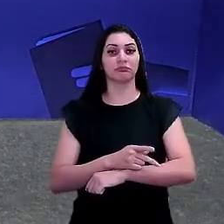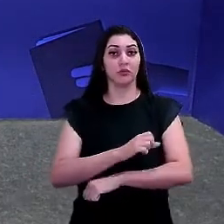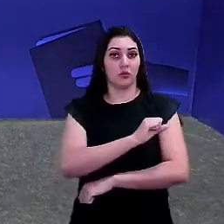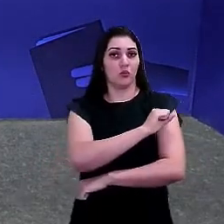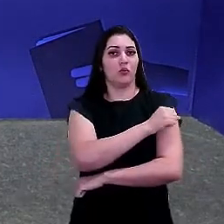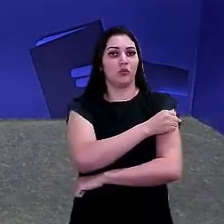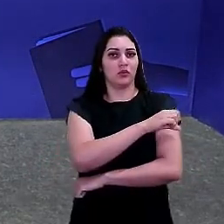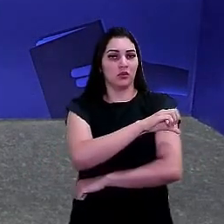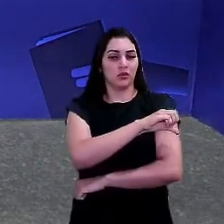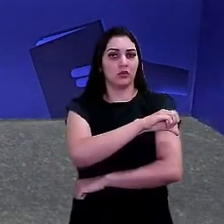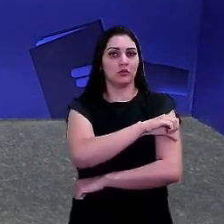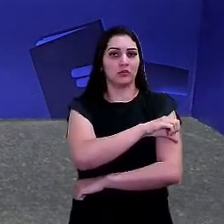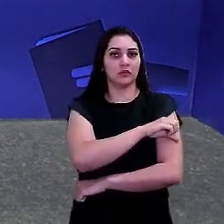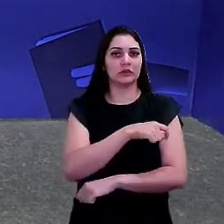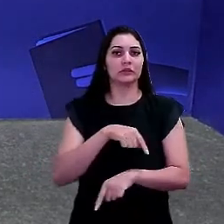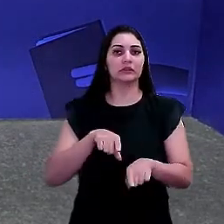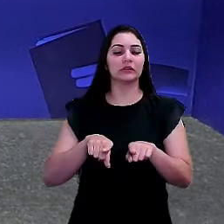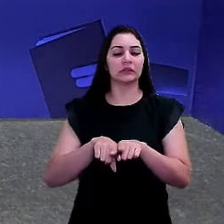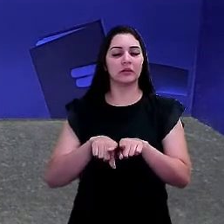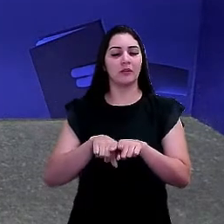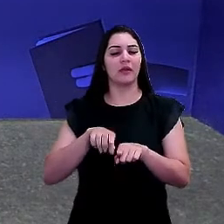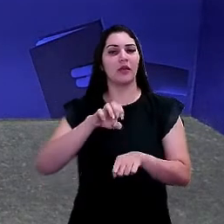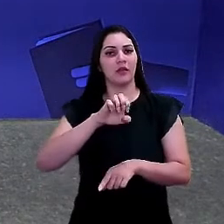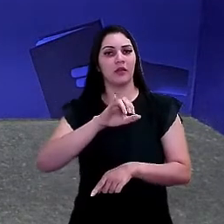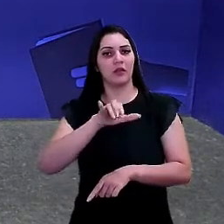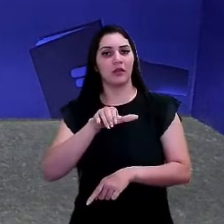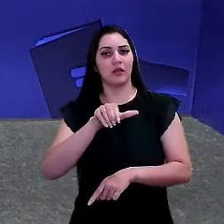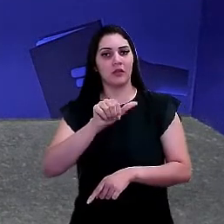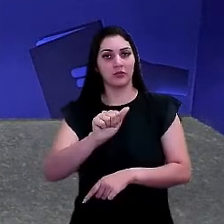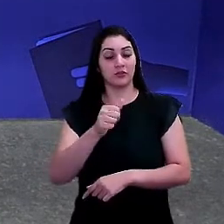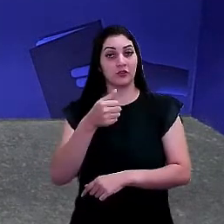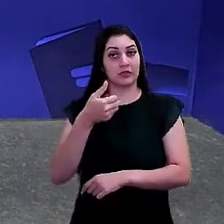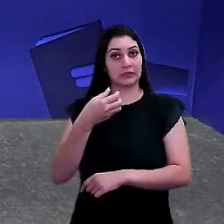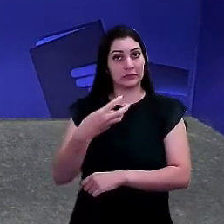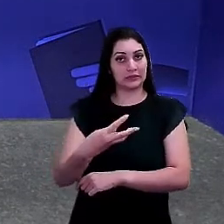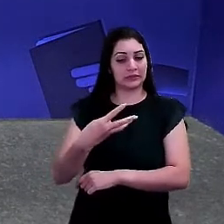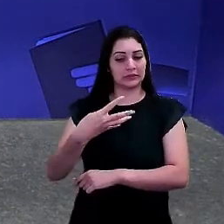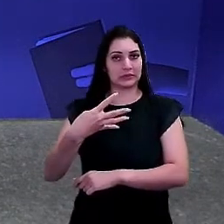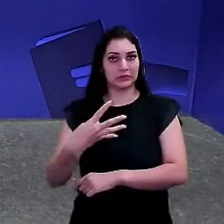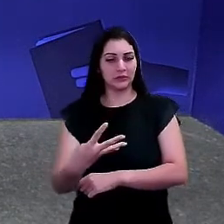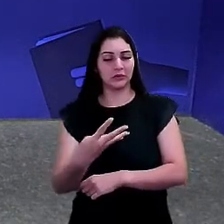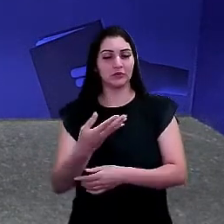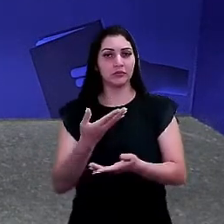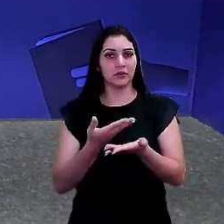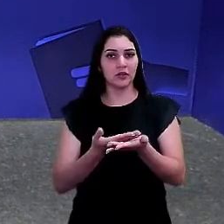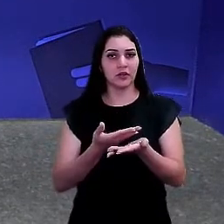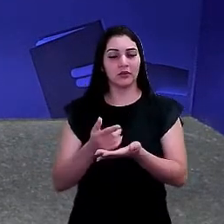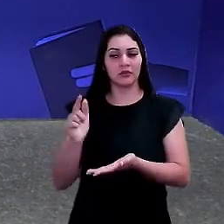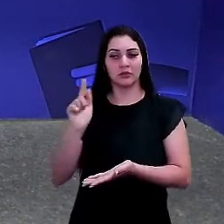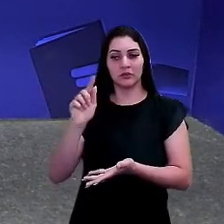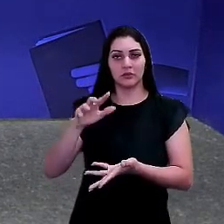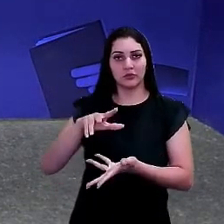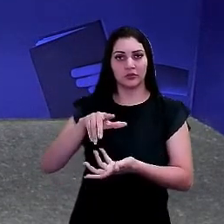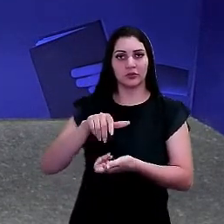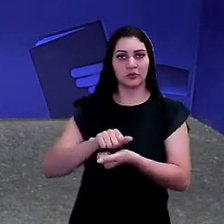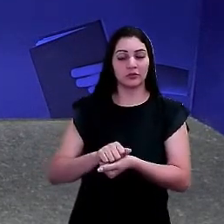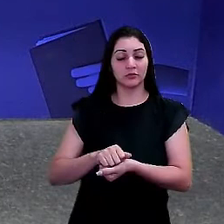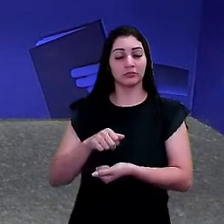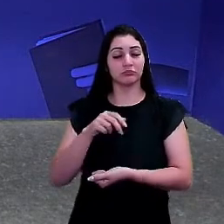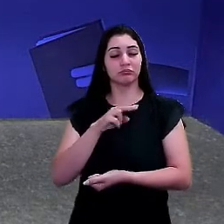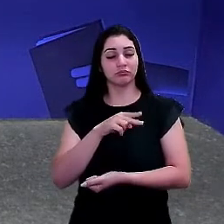nono anos. Também essa aula vai para o EJA 3 e 4. É uma aula de geografia. Meu nome é professor Gustavo